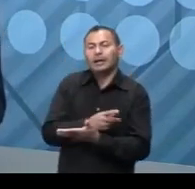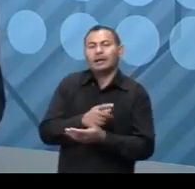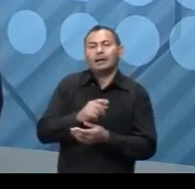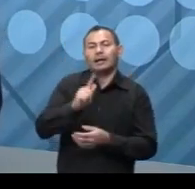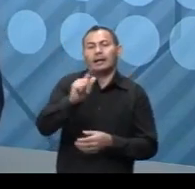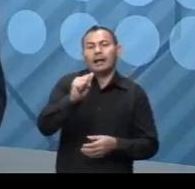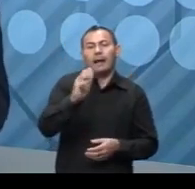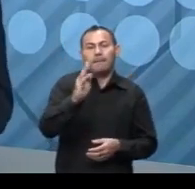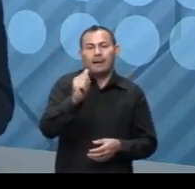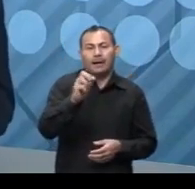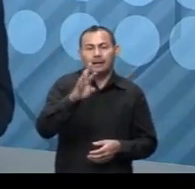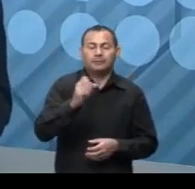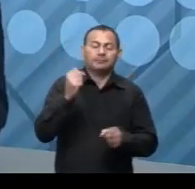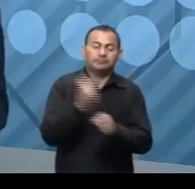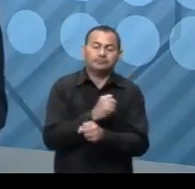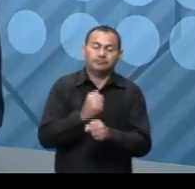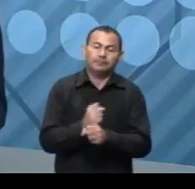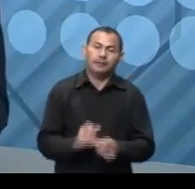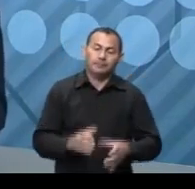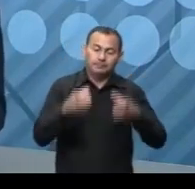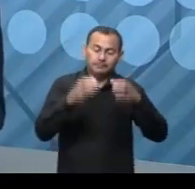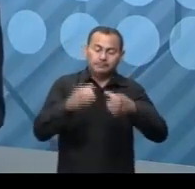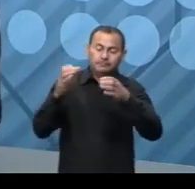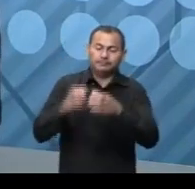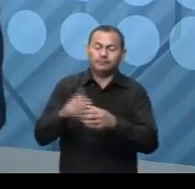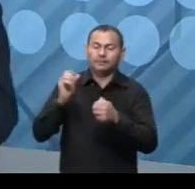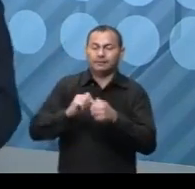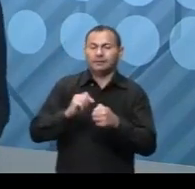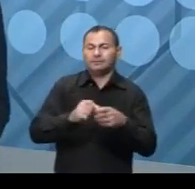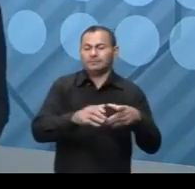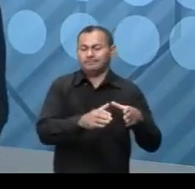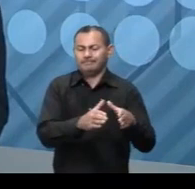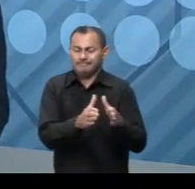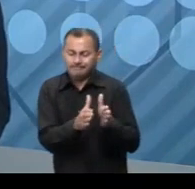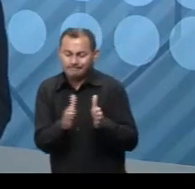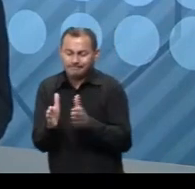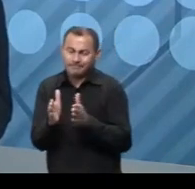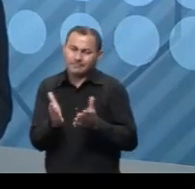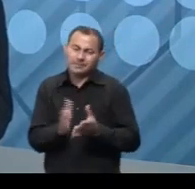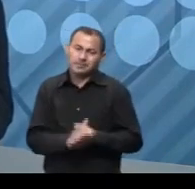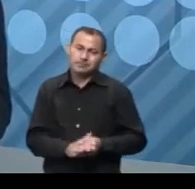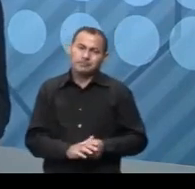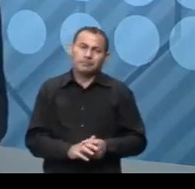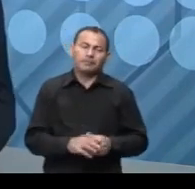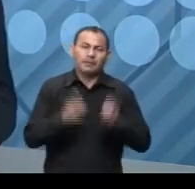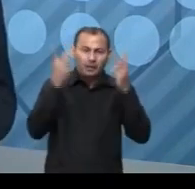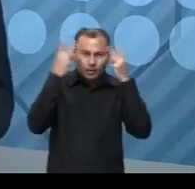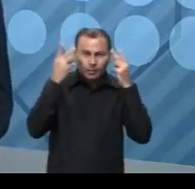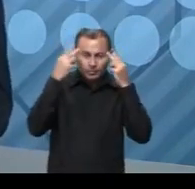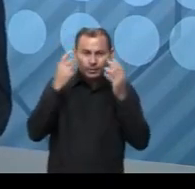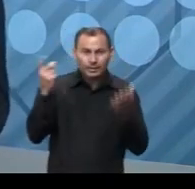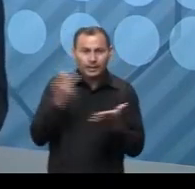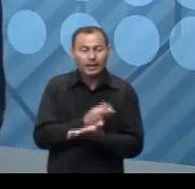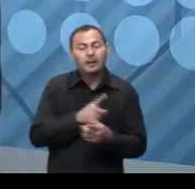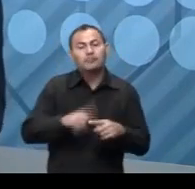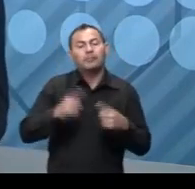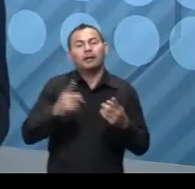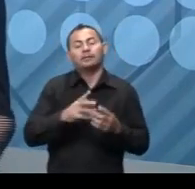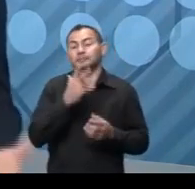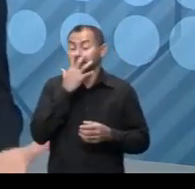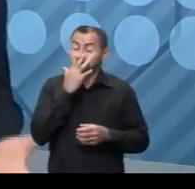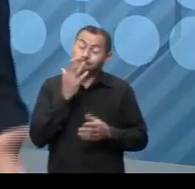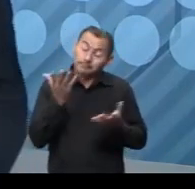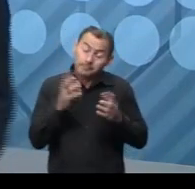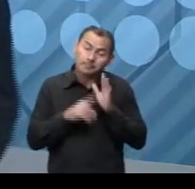gabarito, errar pilar, excentricidade do pilar, fazer deslocado, tá? É comum, é errado, mas, por incrível